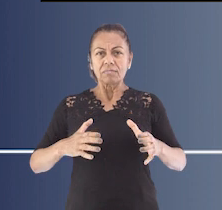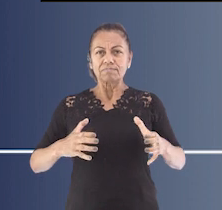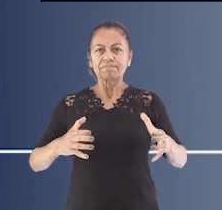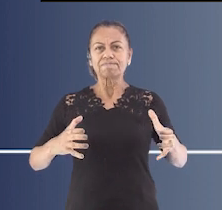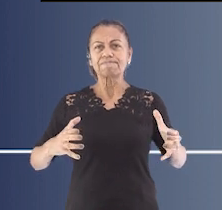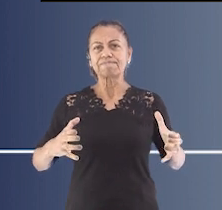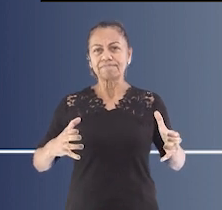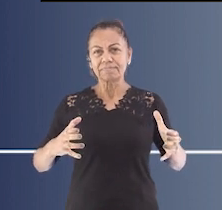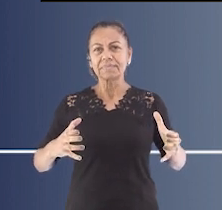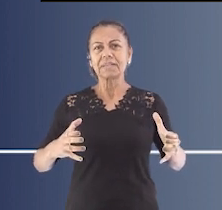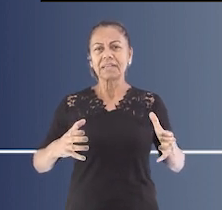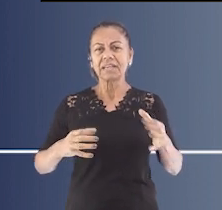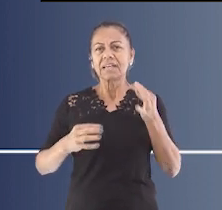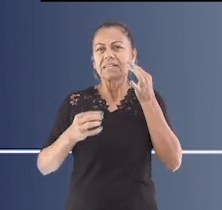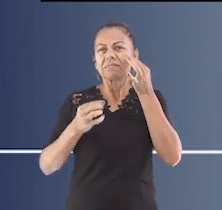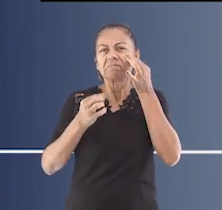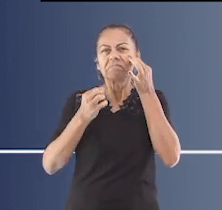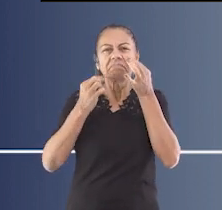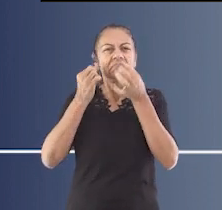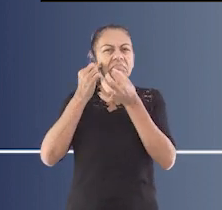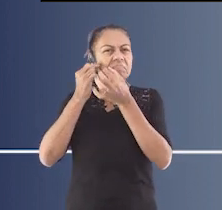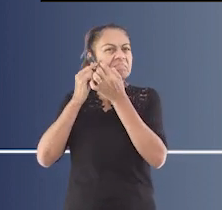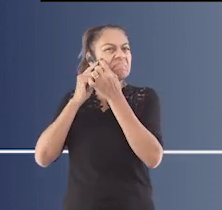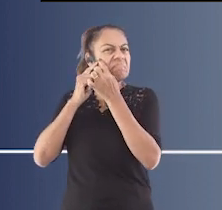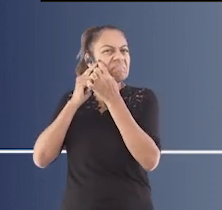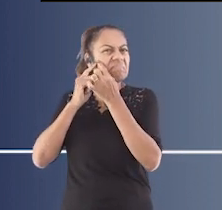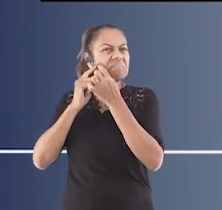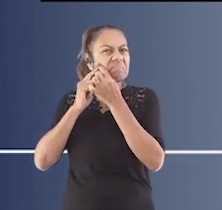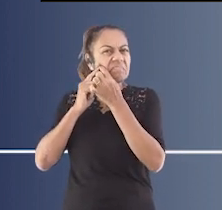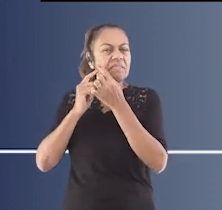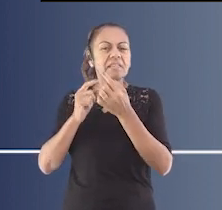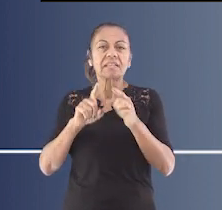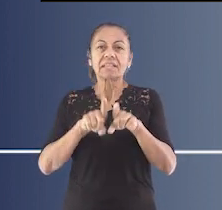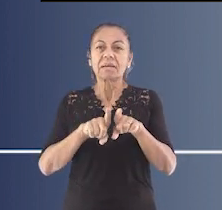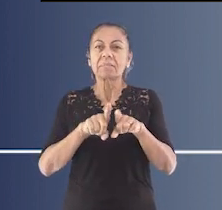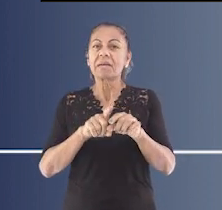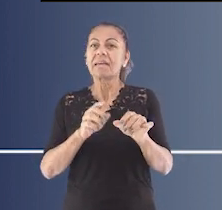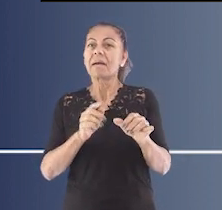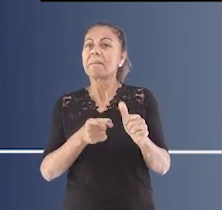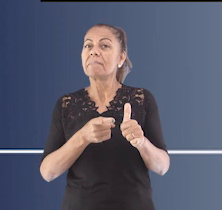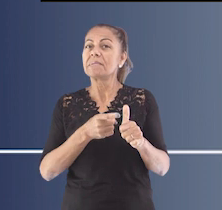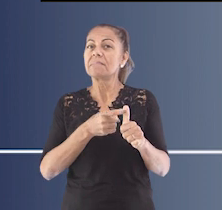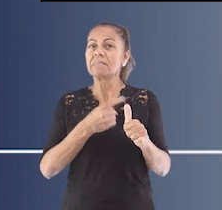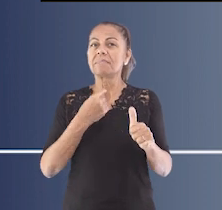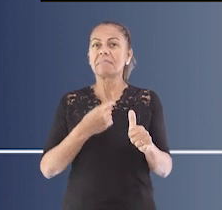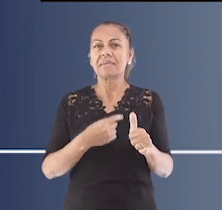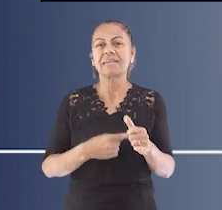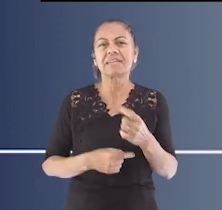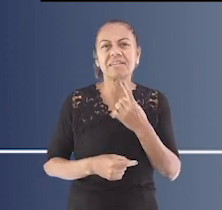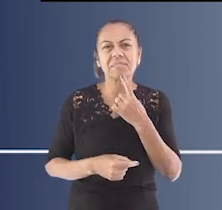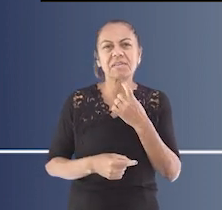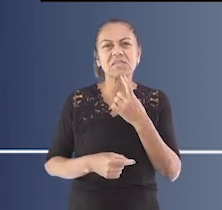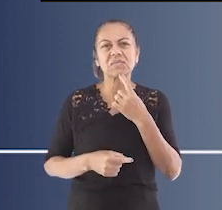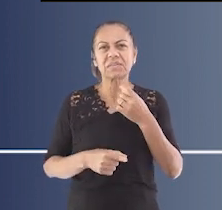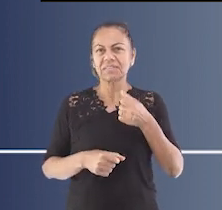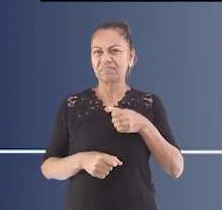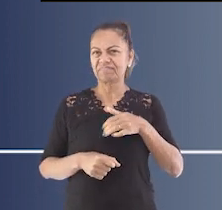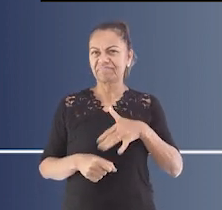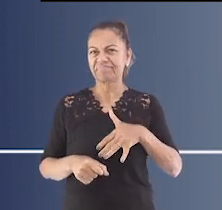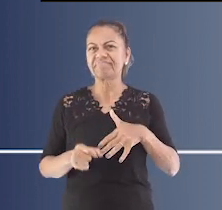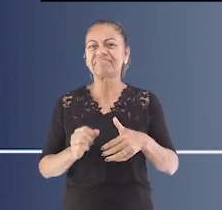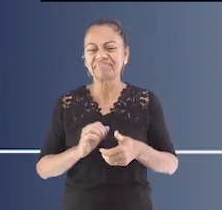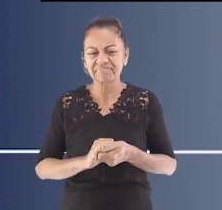pelos, crescimento dos seios, o alargamento dos quadris, o surgimento de cravos e espinhas e